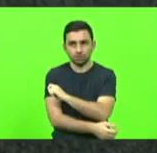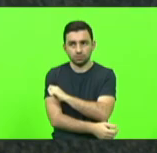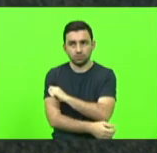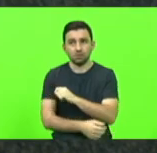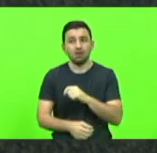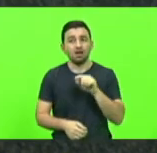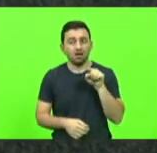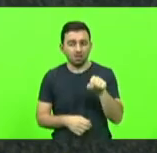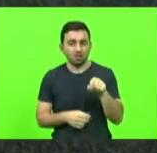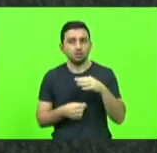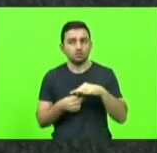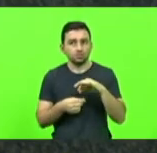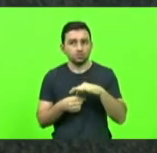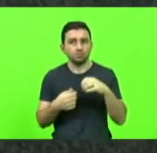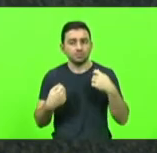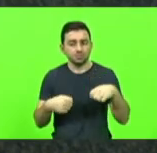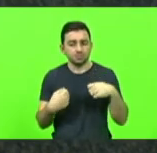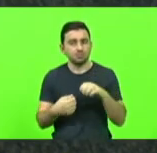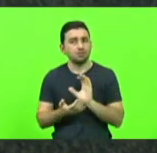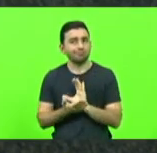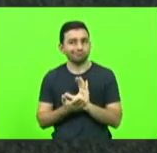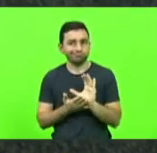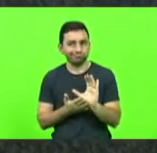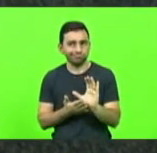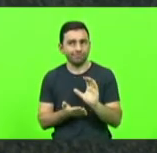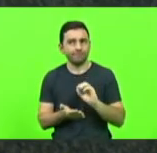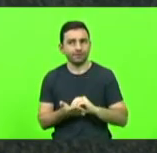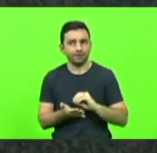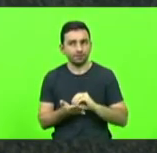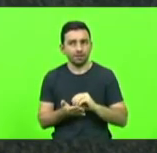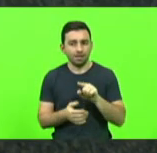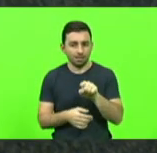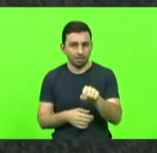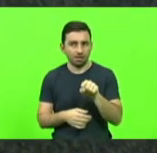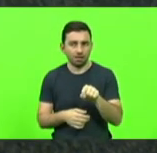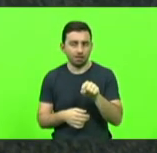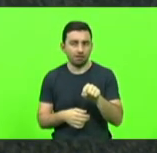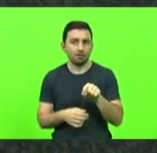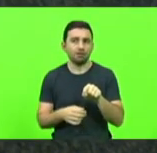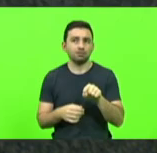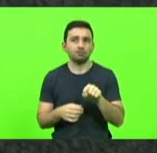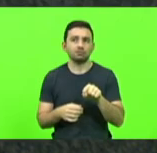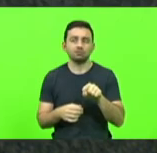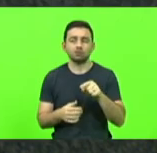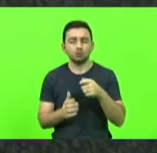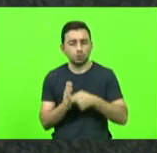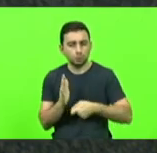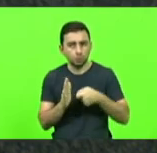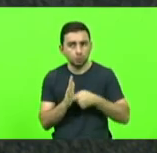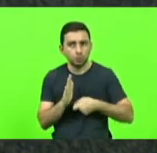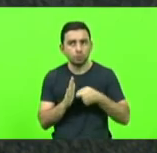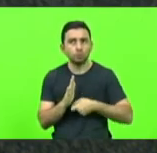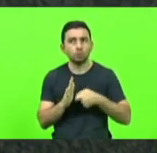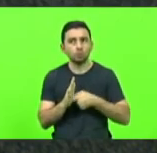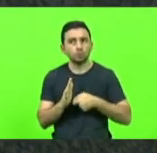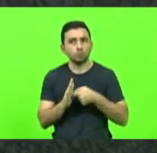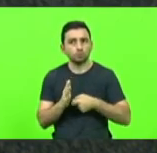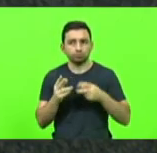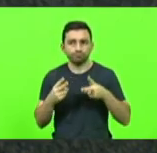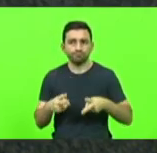precisa de incentivo, né? Até uma guerreira, sim, porque está aí na luta ainda, né?